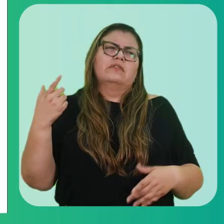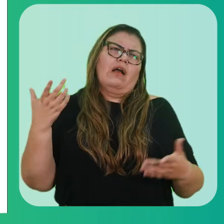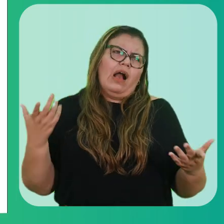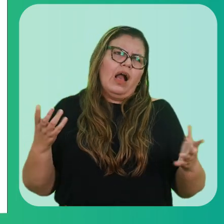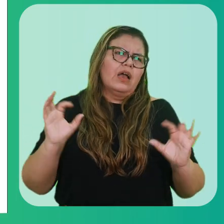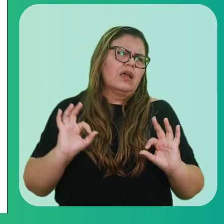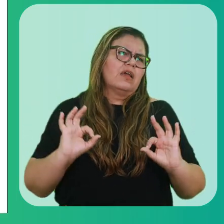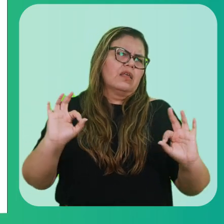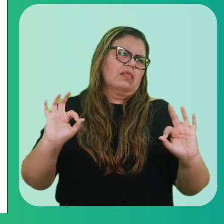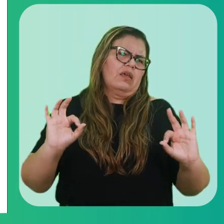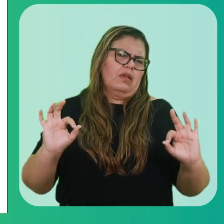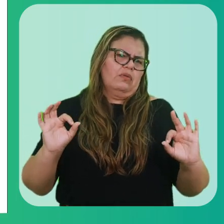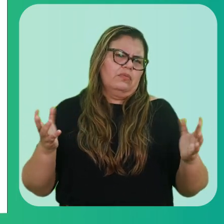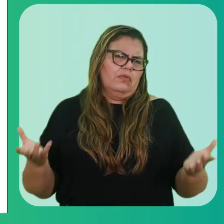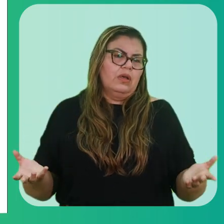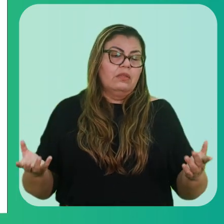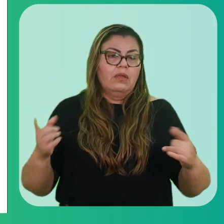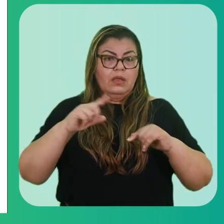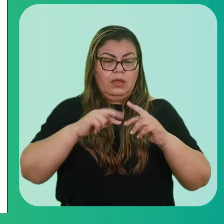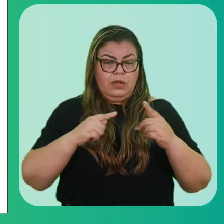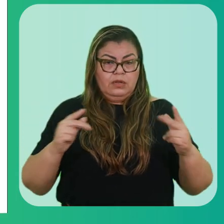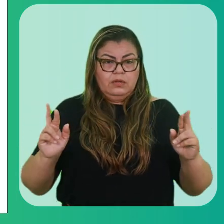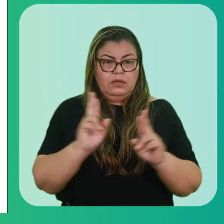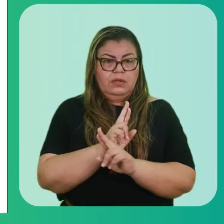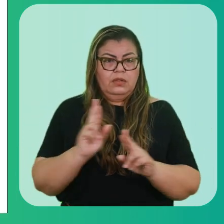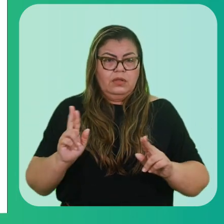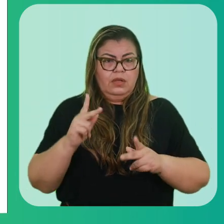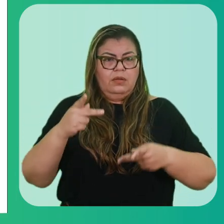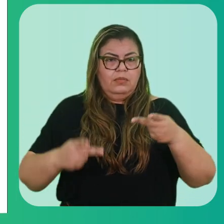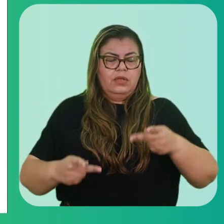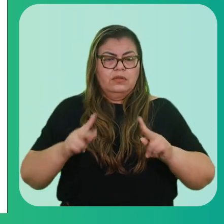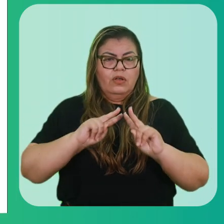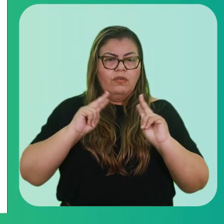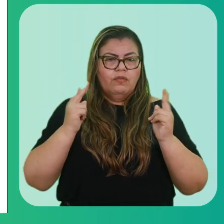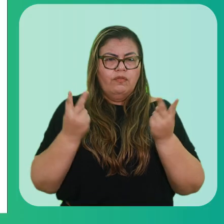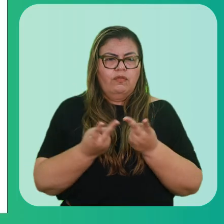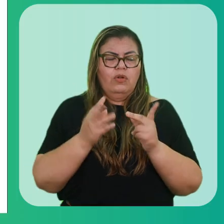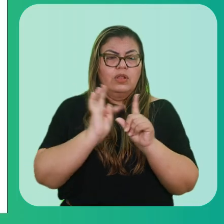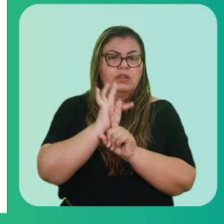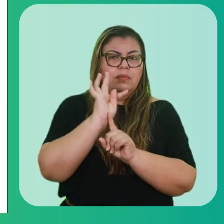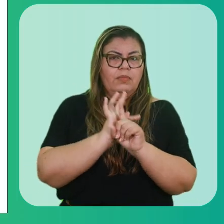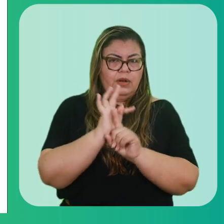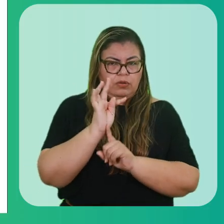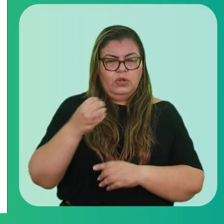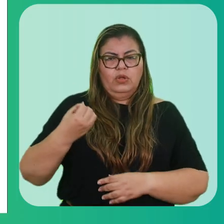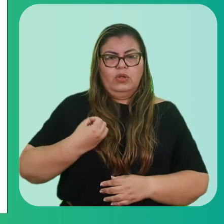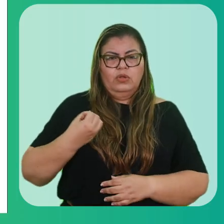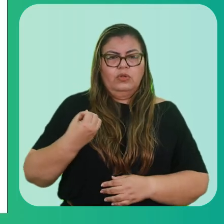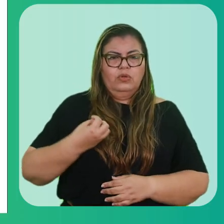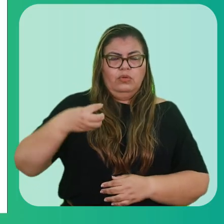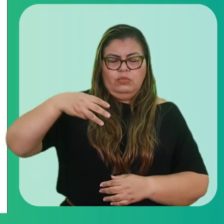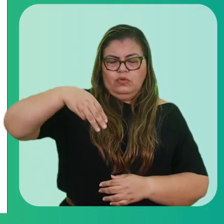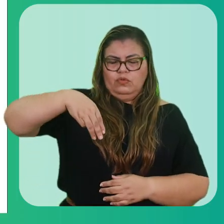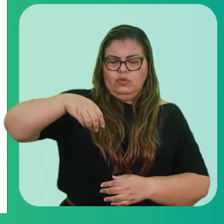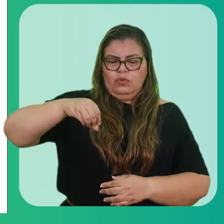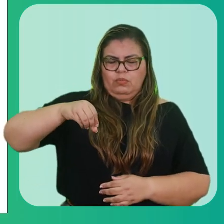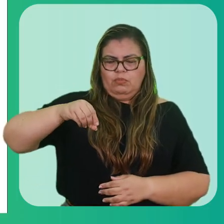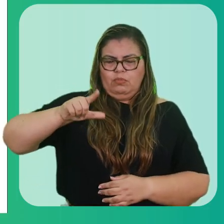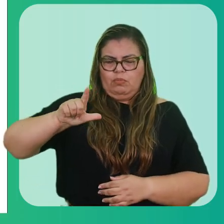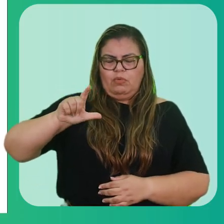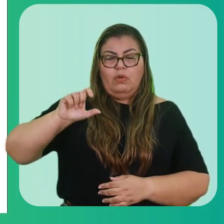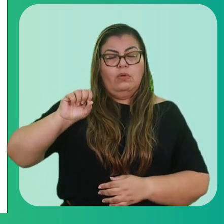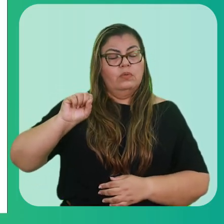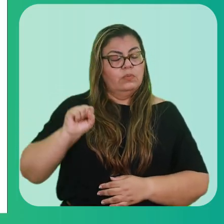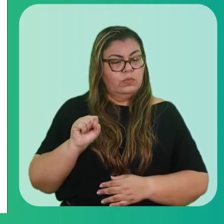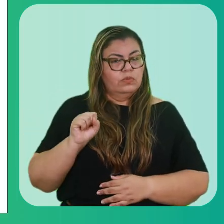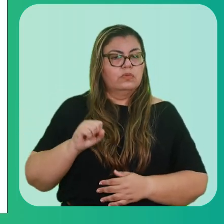essa condição de idealidade do gás. Grandezas envolvidas, portanto, pressão, volume, temperatura e quantidade de matéria, que é o número